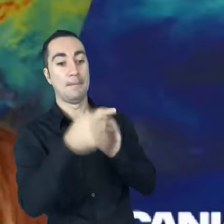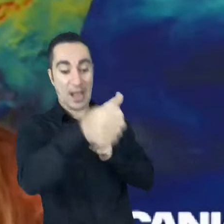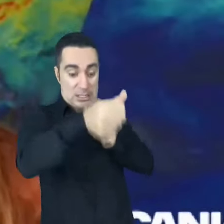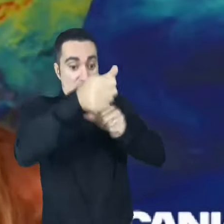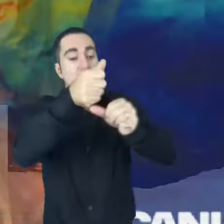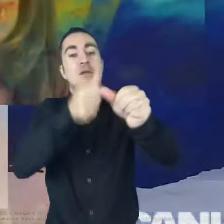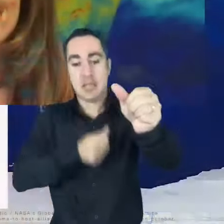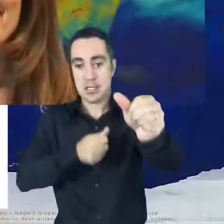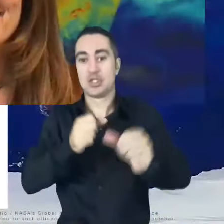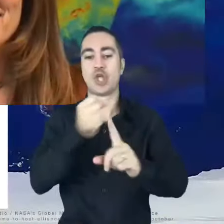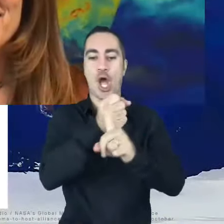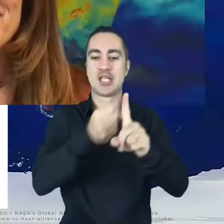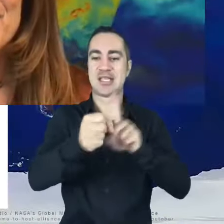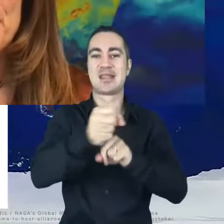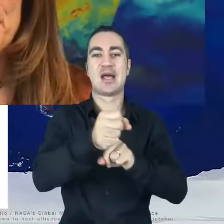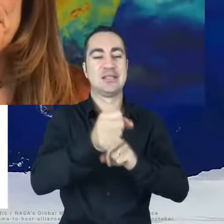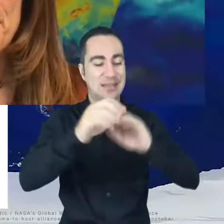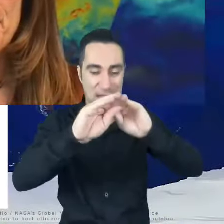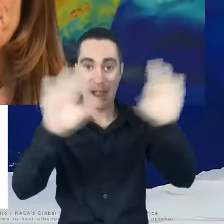Ok.